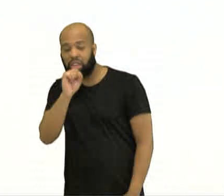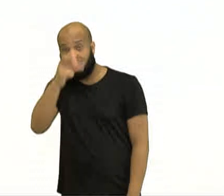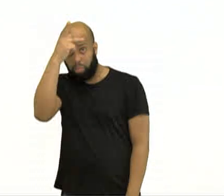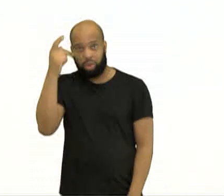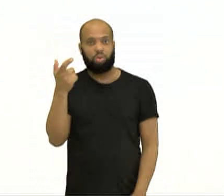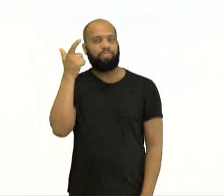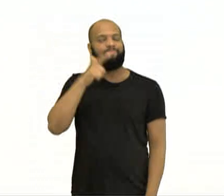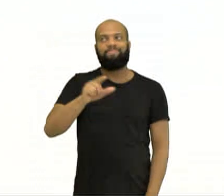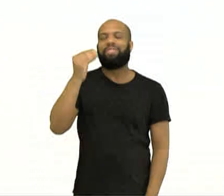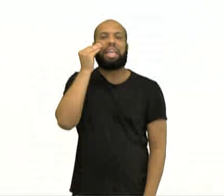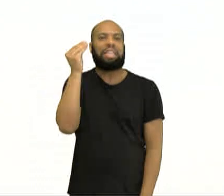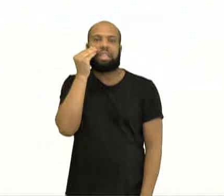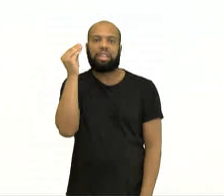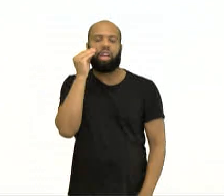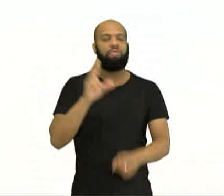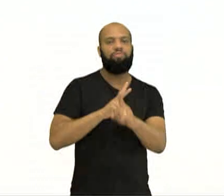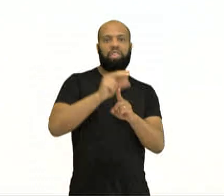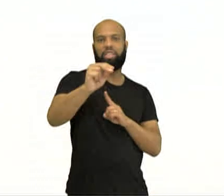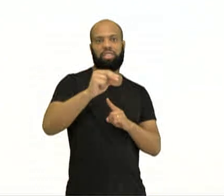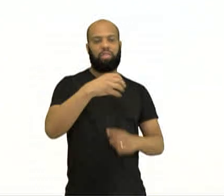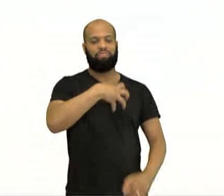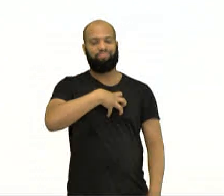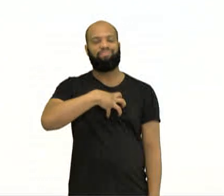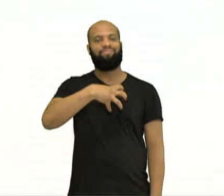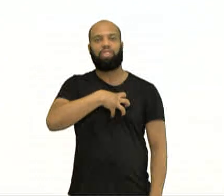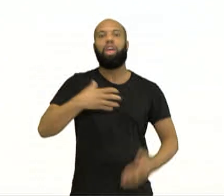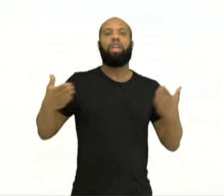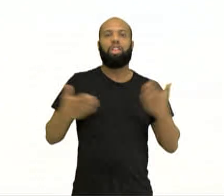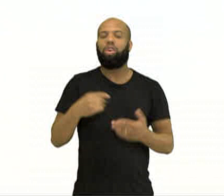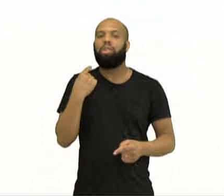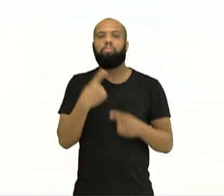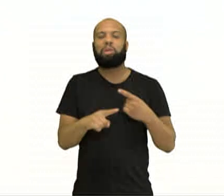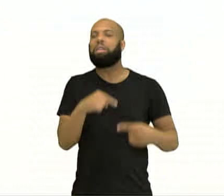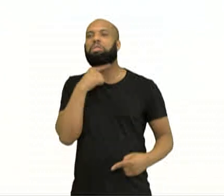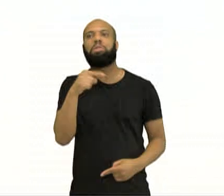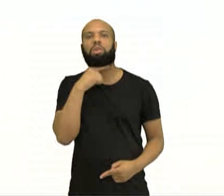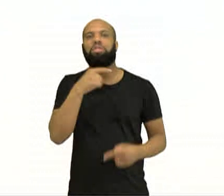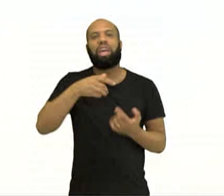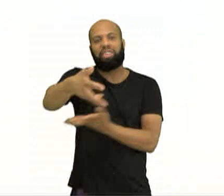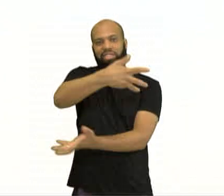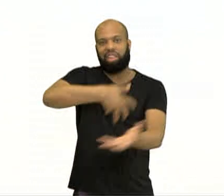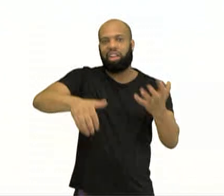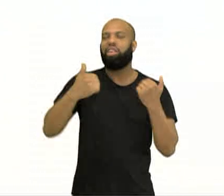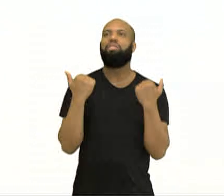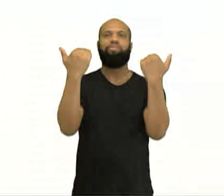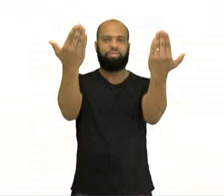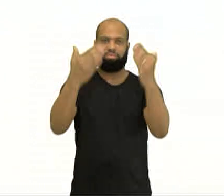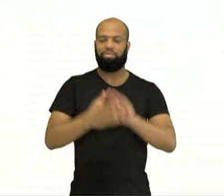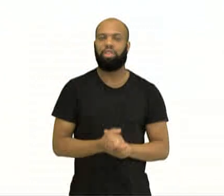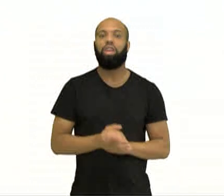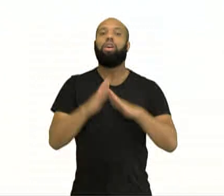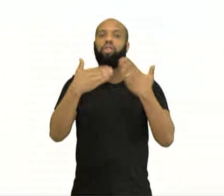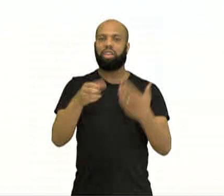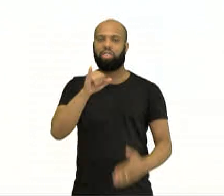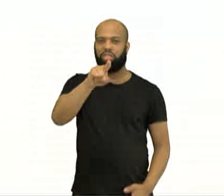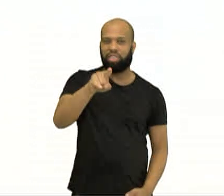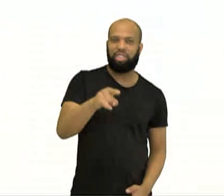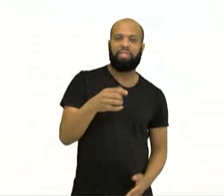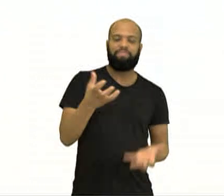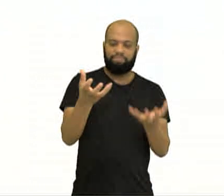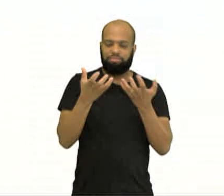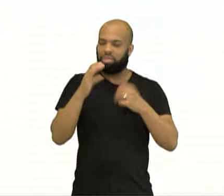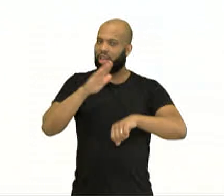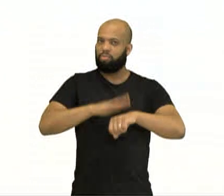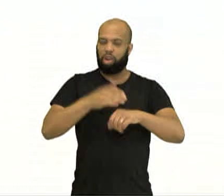Covid-19 e o impacto de não poder sair e interagir fisicamente com as pessoas. Tá lá. Se você quer mais